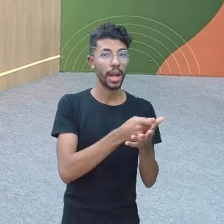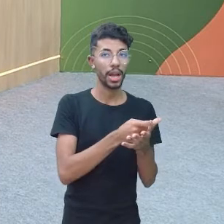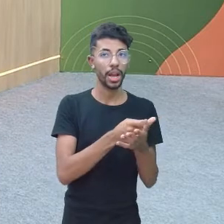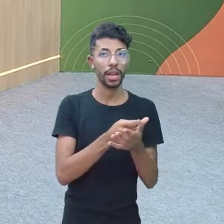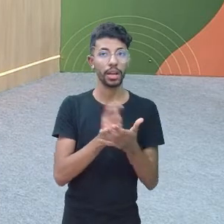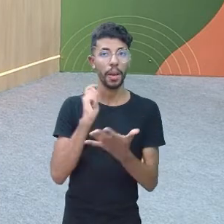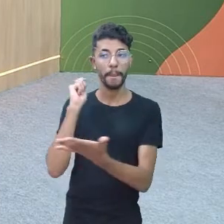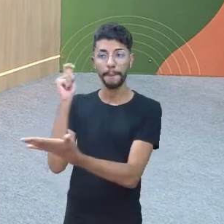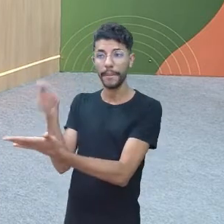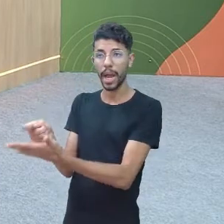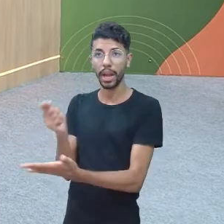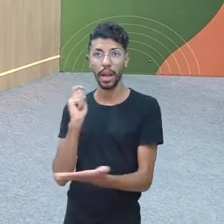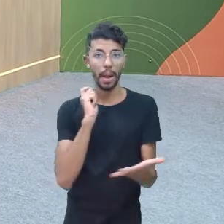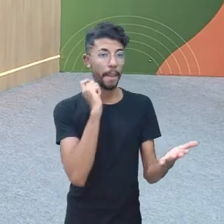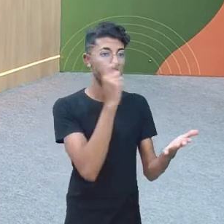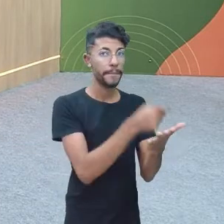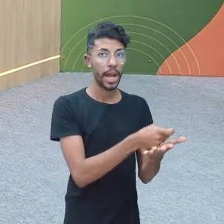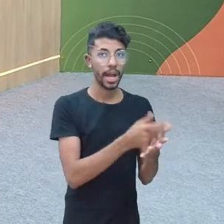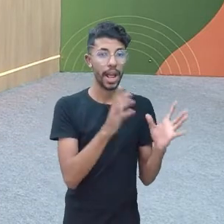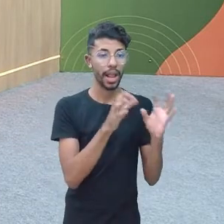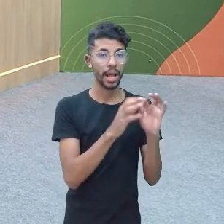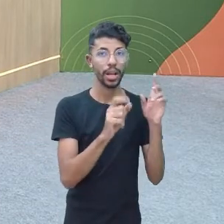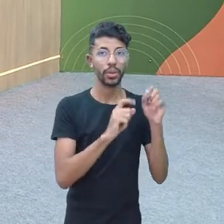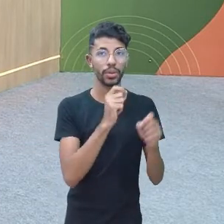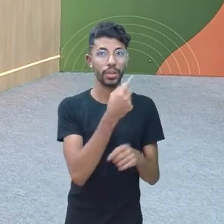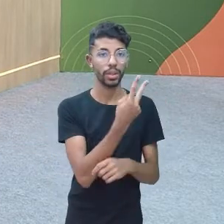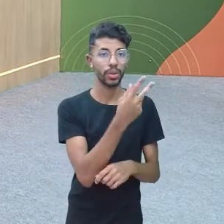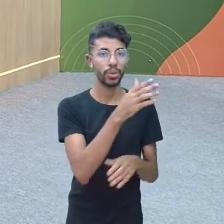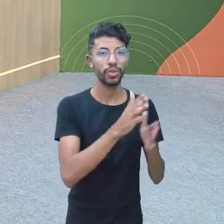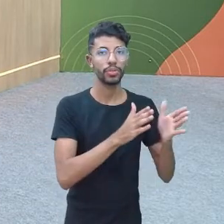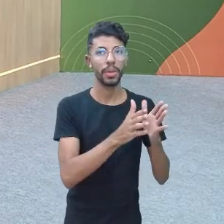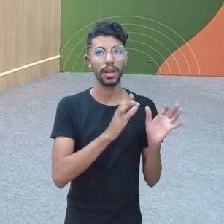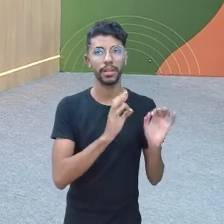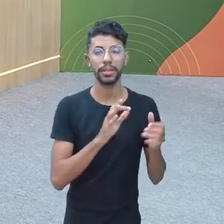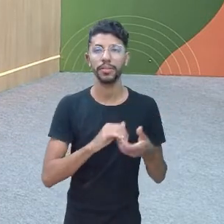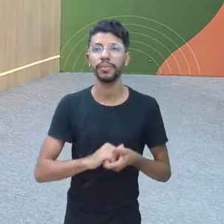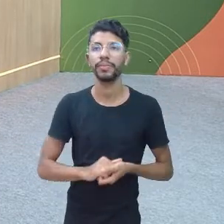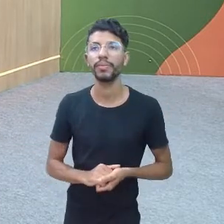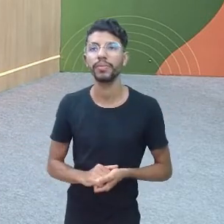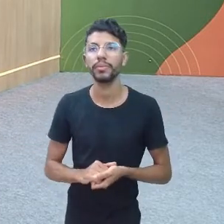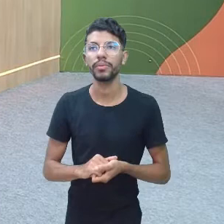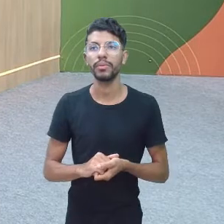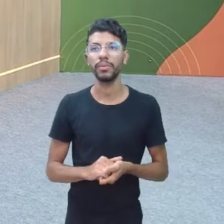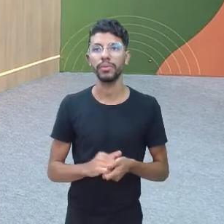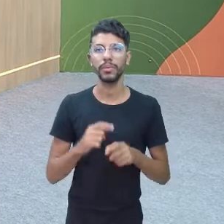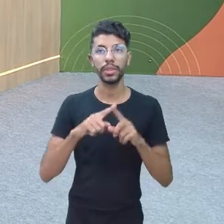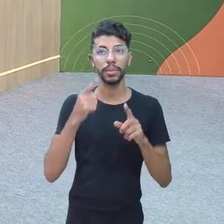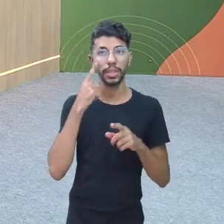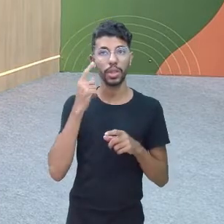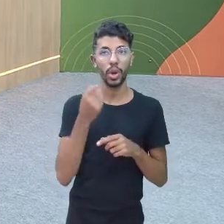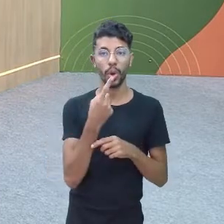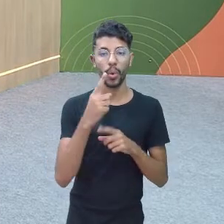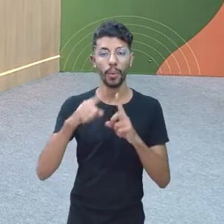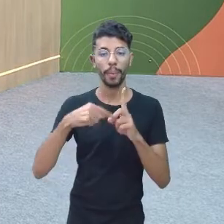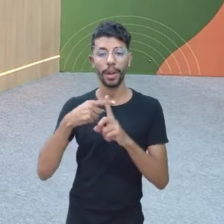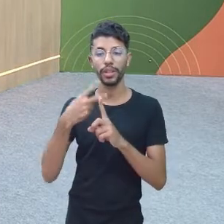Paulo relacionado a 2 partes. Beleza? Só que isso vai ser 1 mais 2, vai dar 3 partes. Então, peraí,